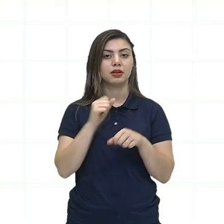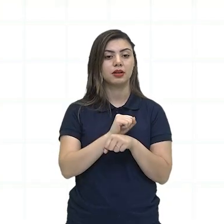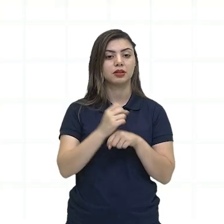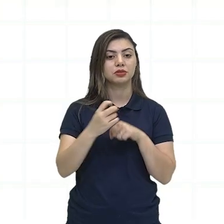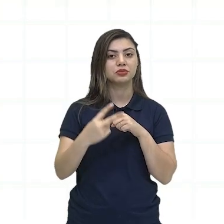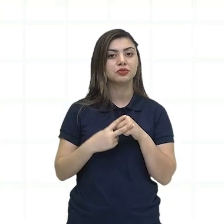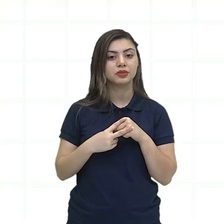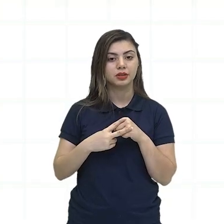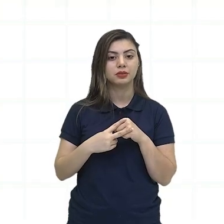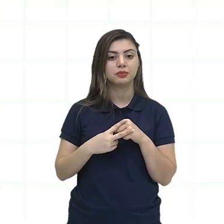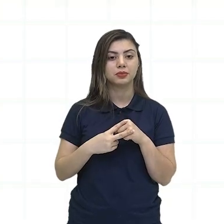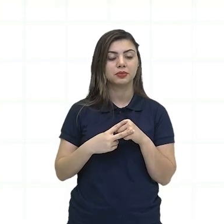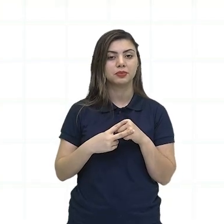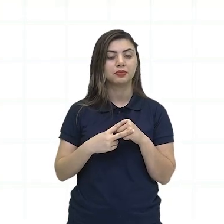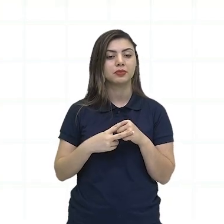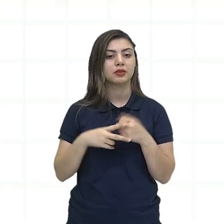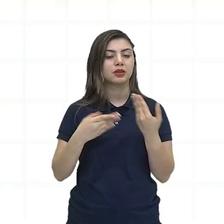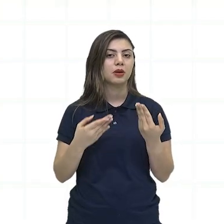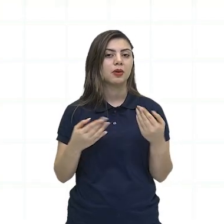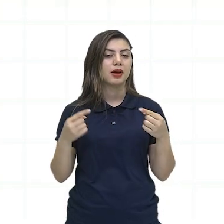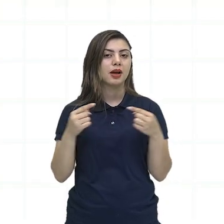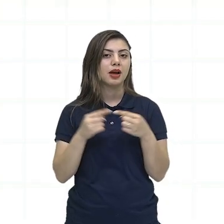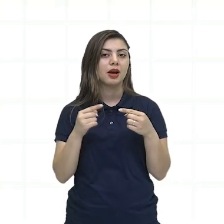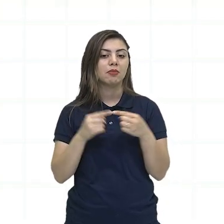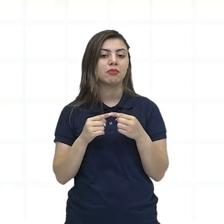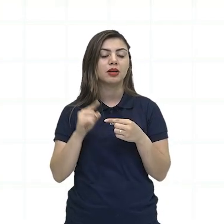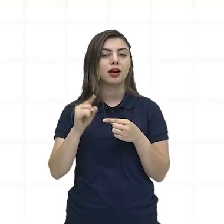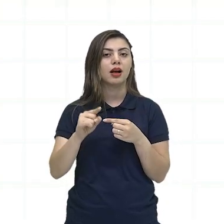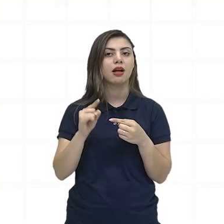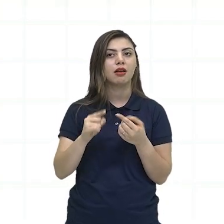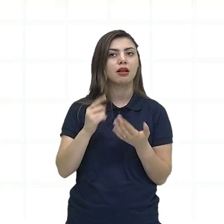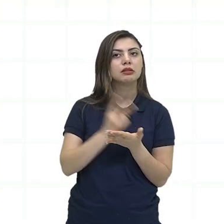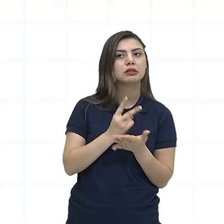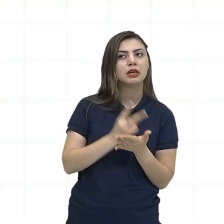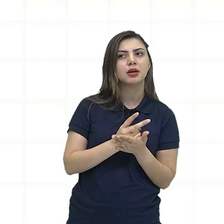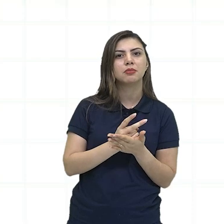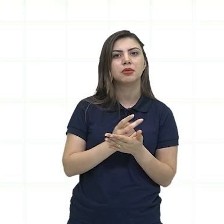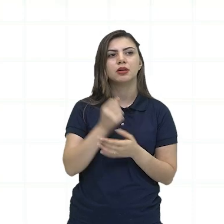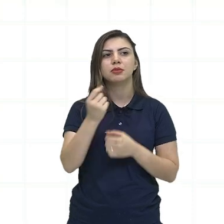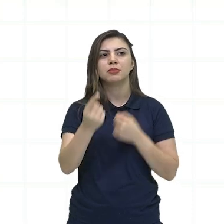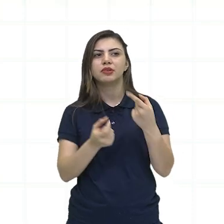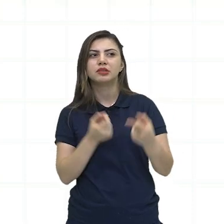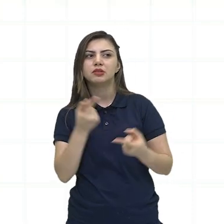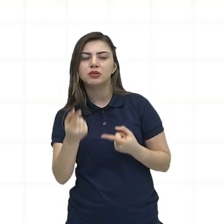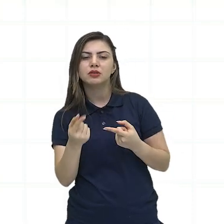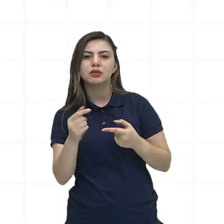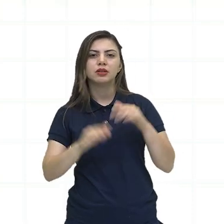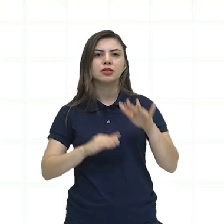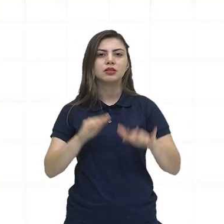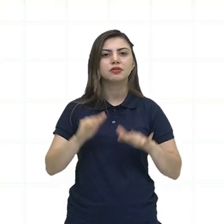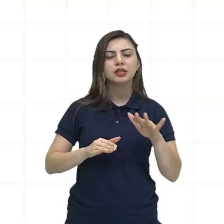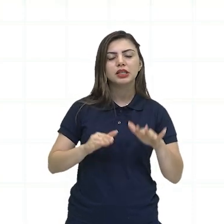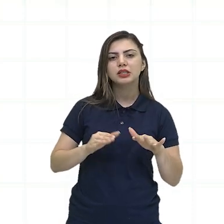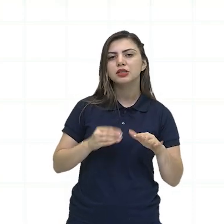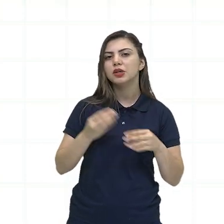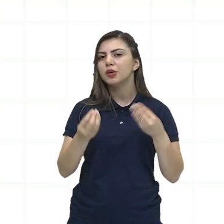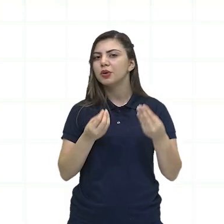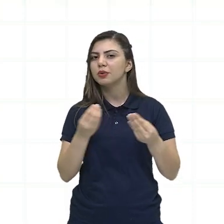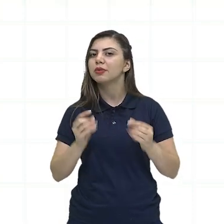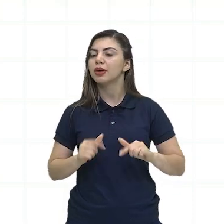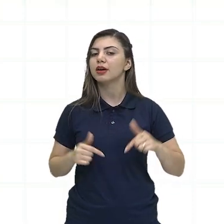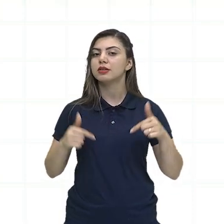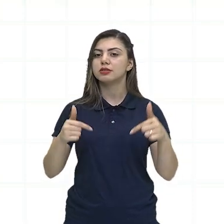advérbios, eles estão me dando a frequência com que algo acontece, a frequência que alguém pratica alguma ação,